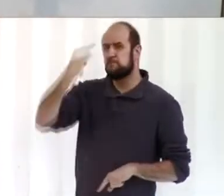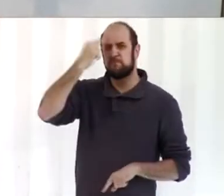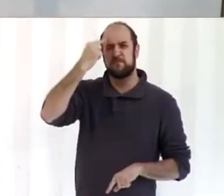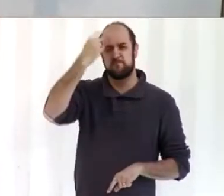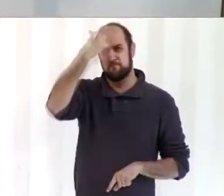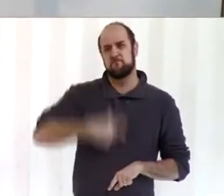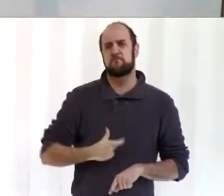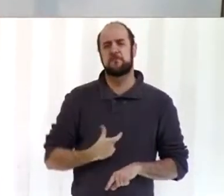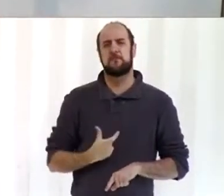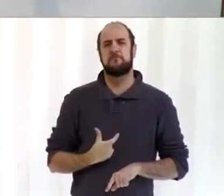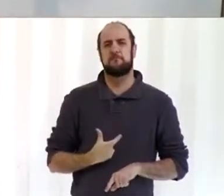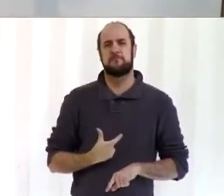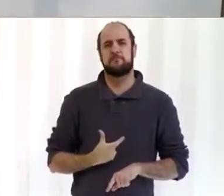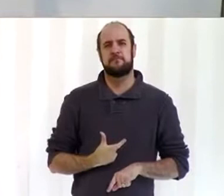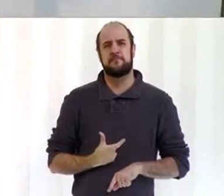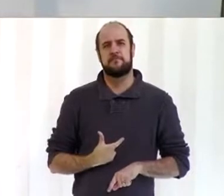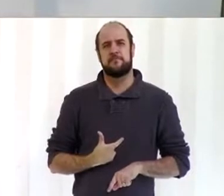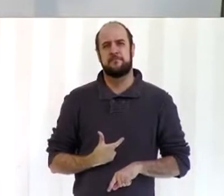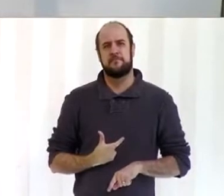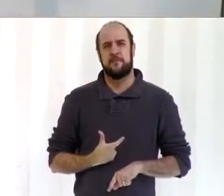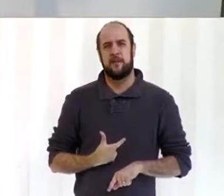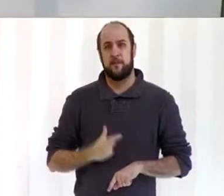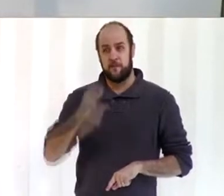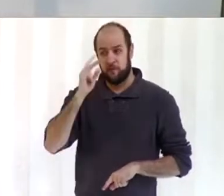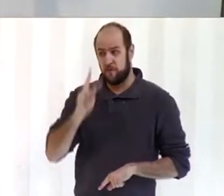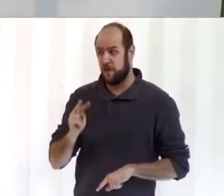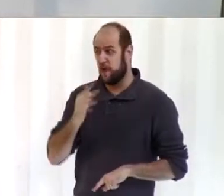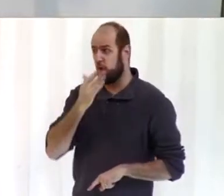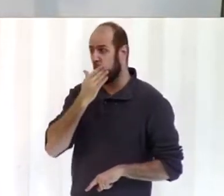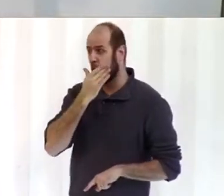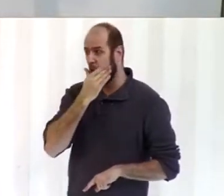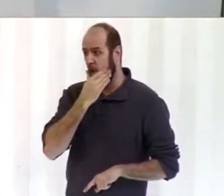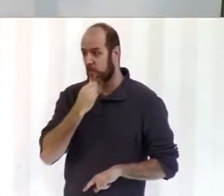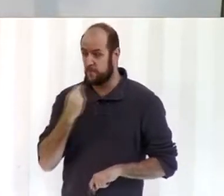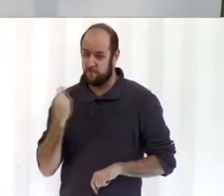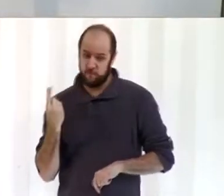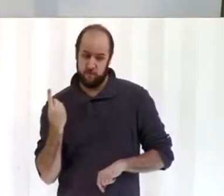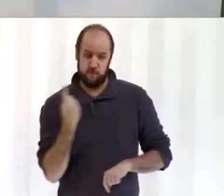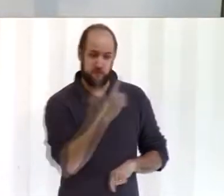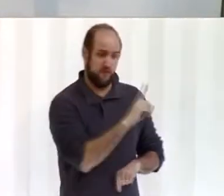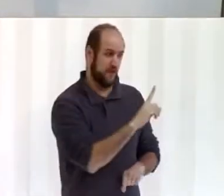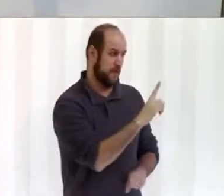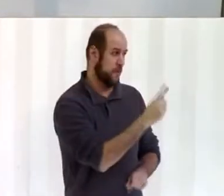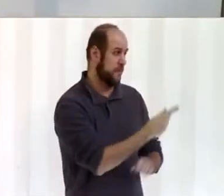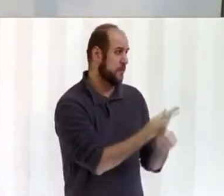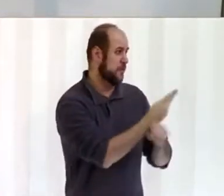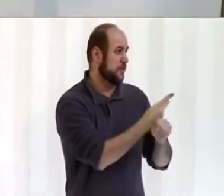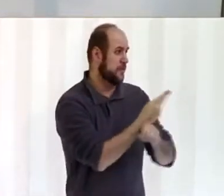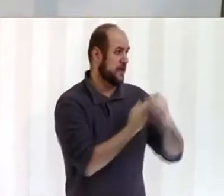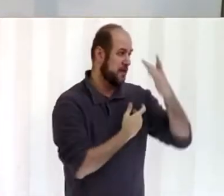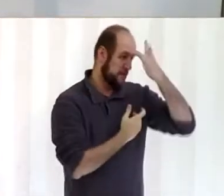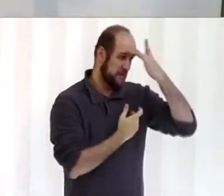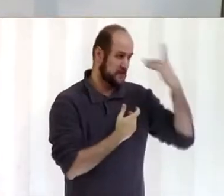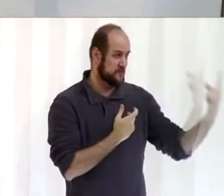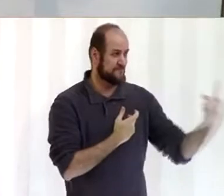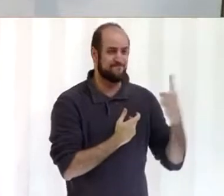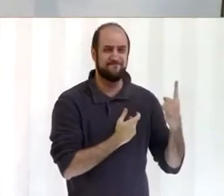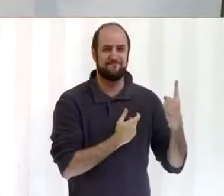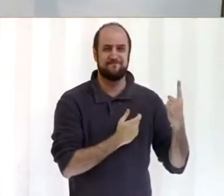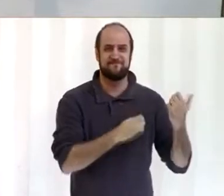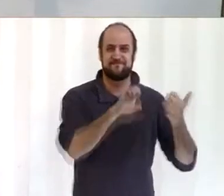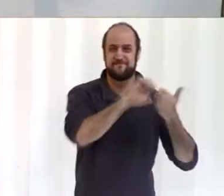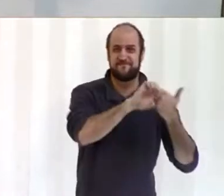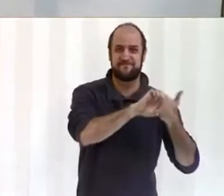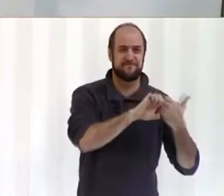perdendo. Mas o que nós vemos é esse homem indo à pessoa certa naquele momento, se dirigindo ao